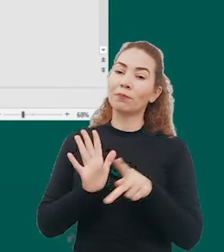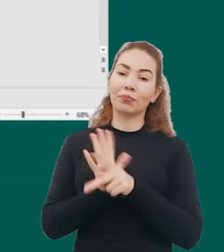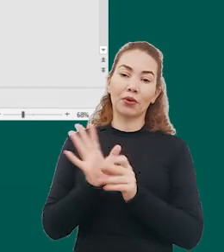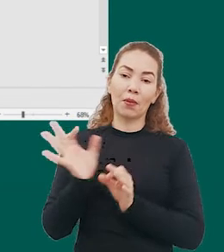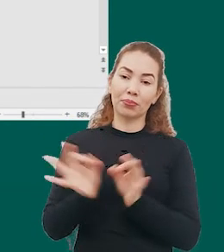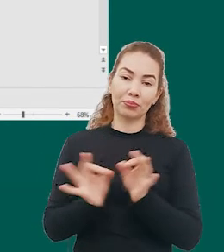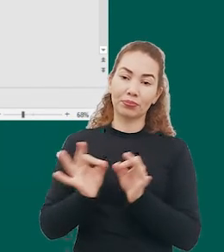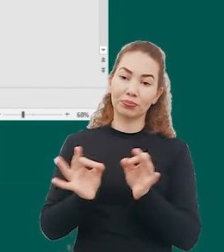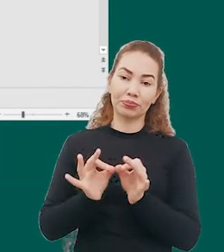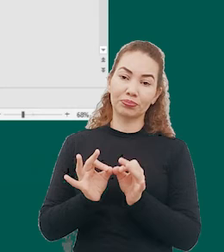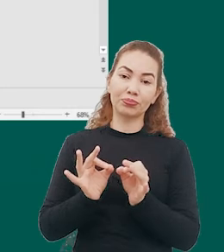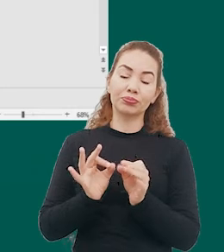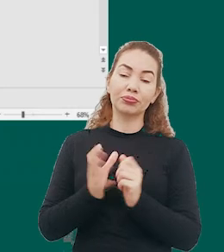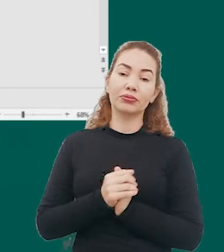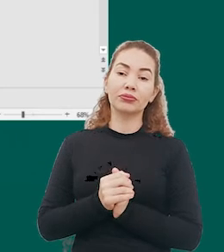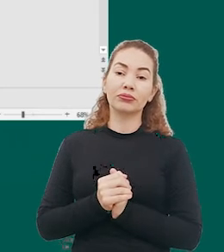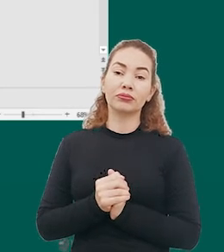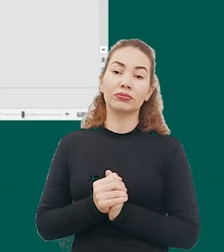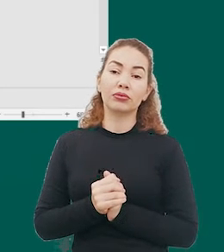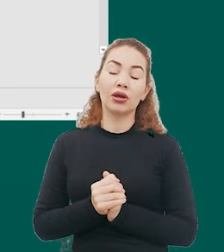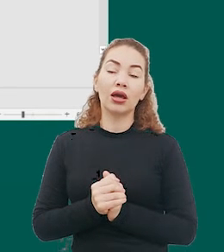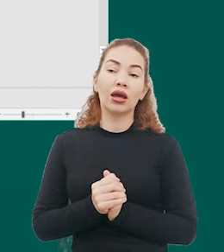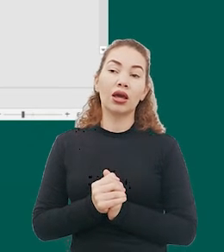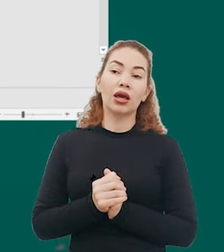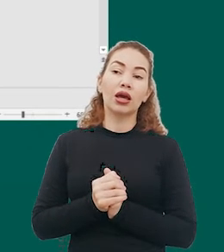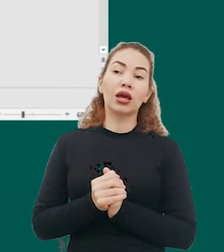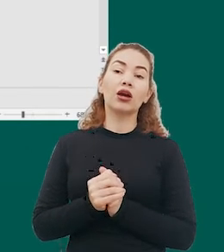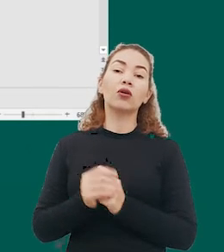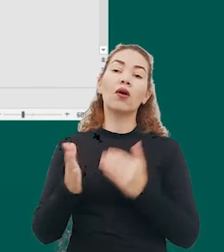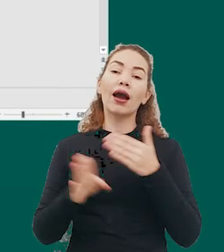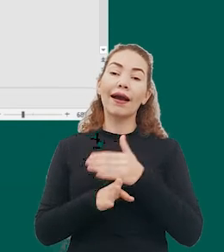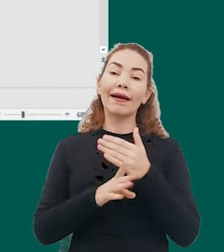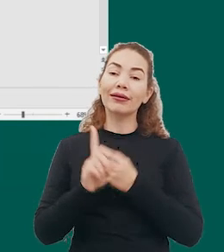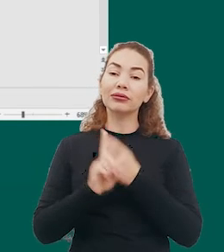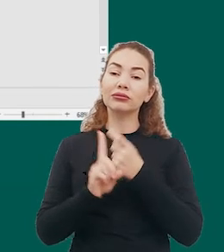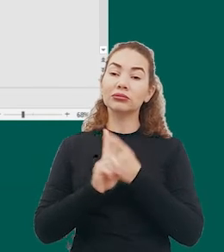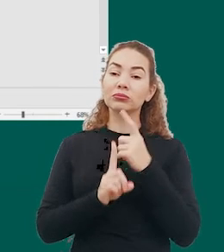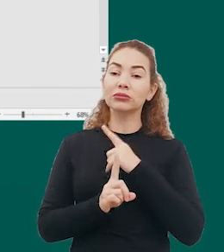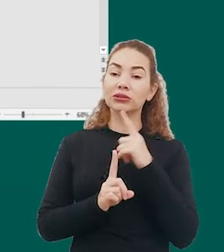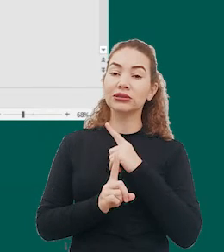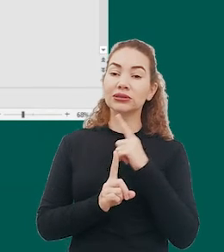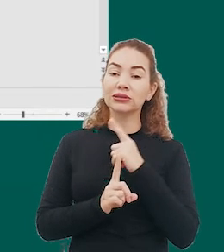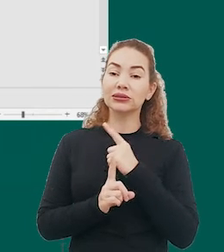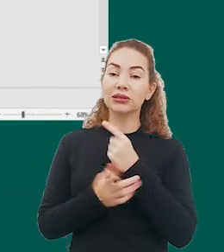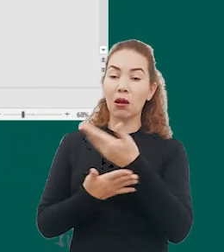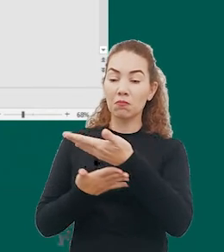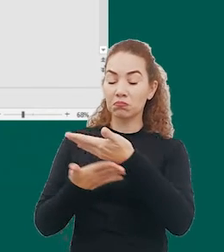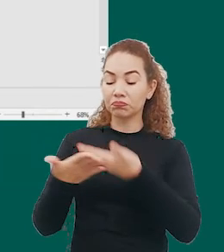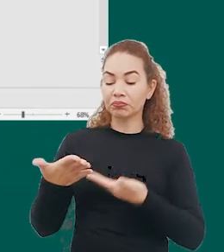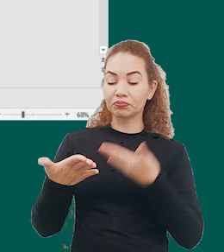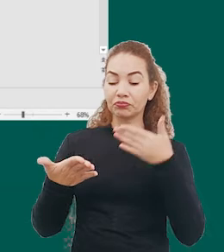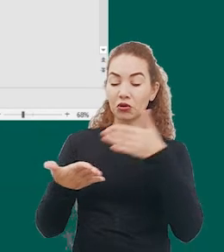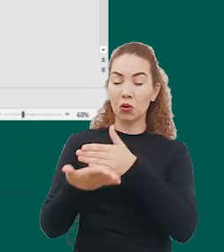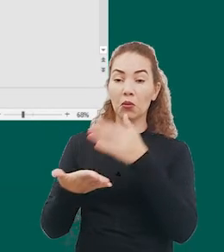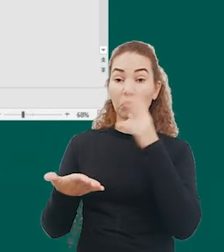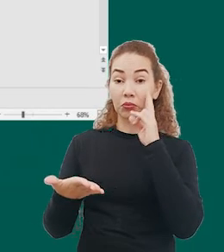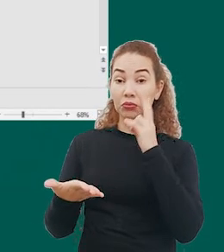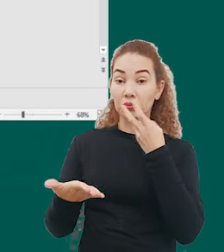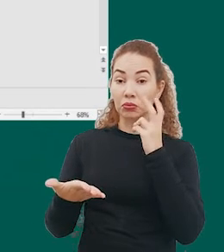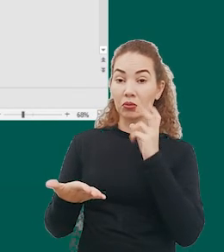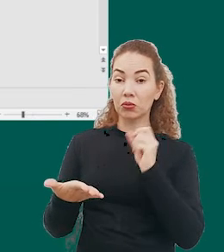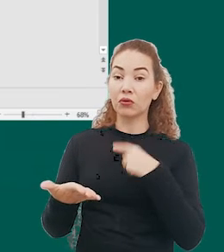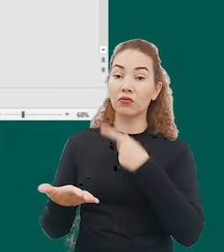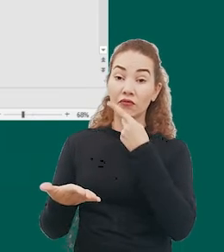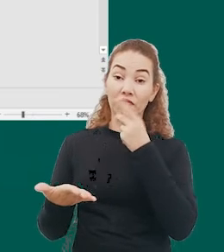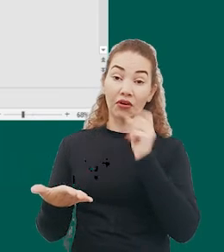programa. Quando nós entrarmos no início de cada mês, ele vai ter a atualização do programa. Então, nós vamos dizer